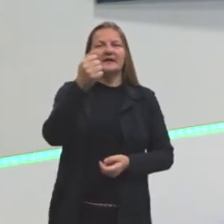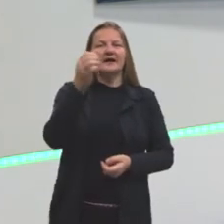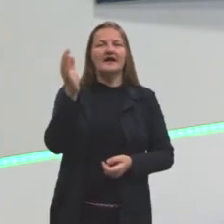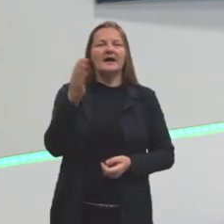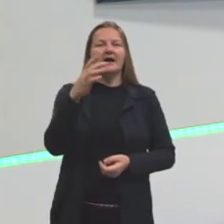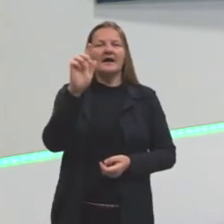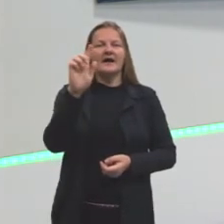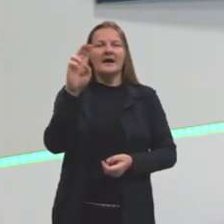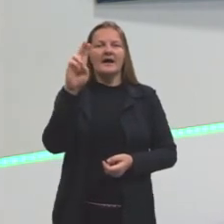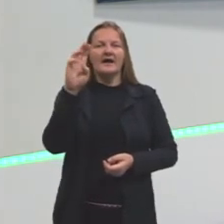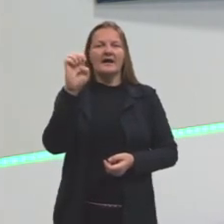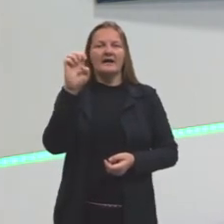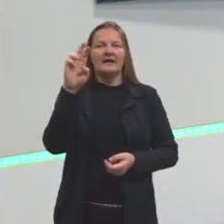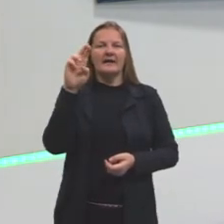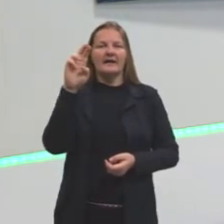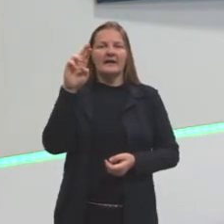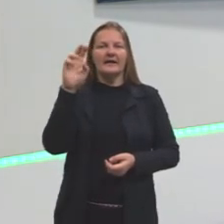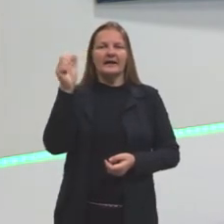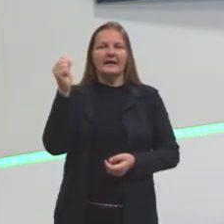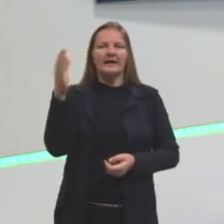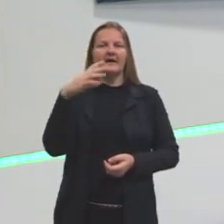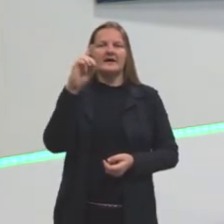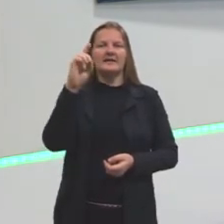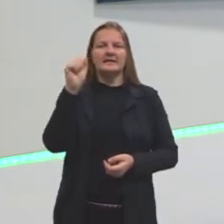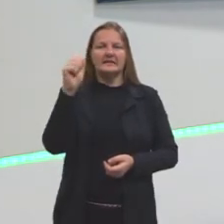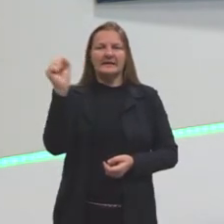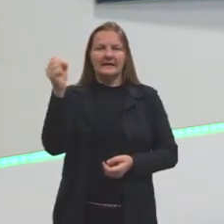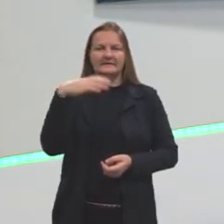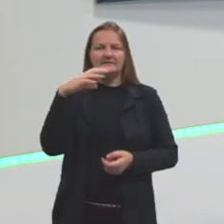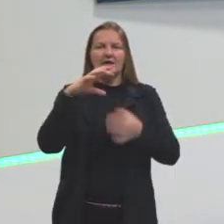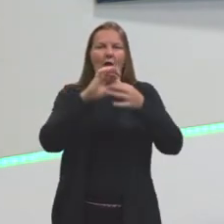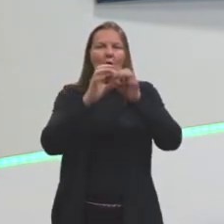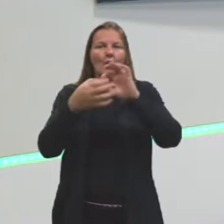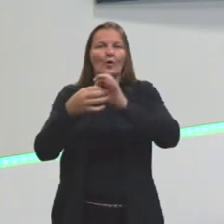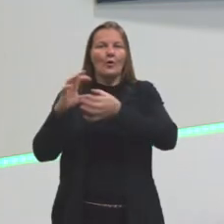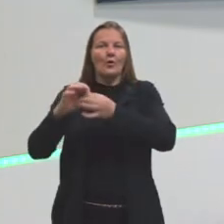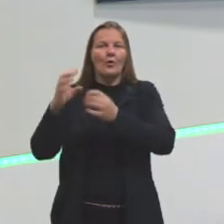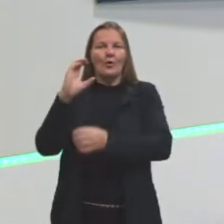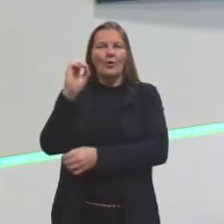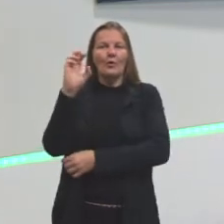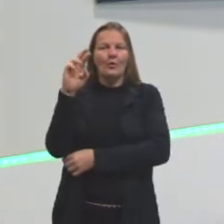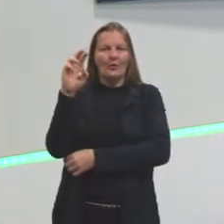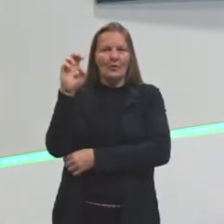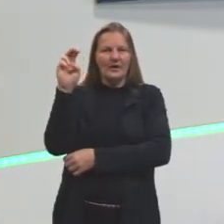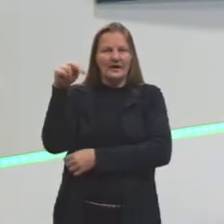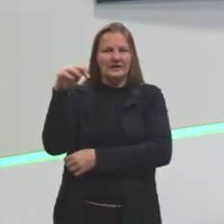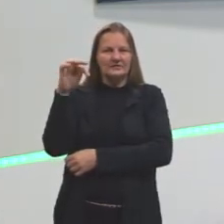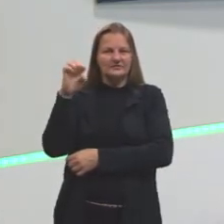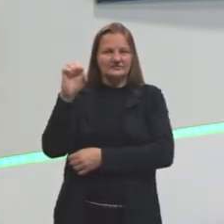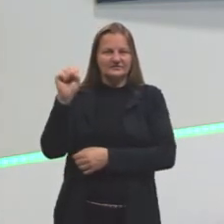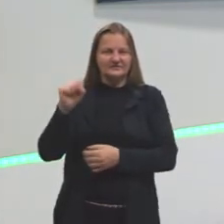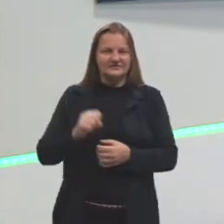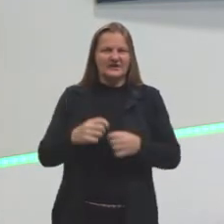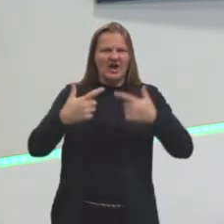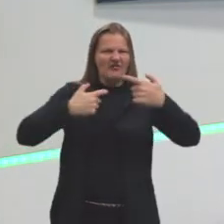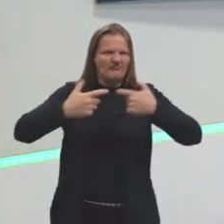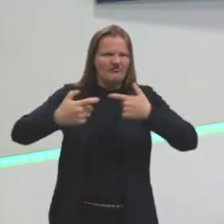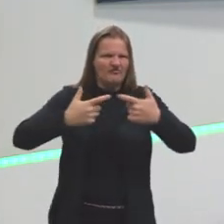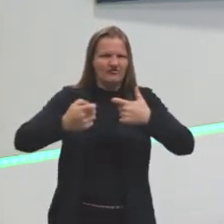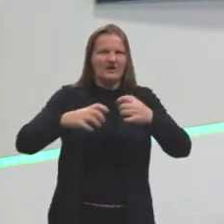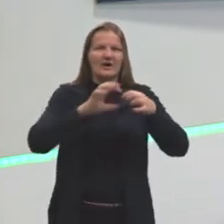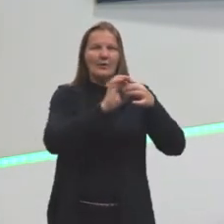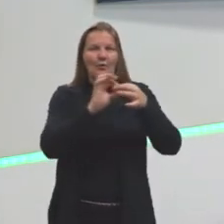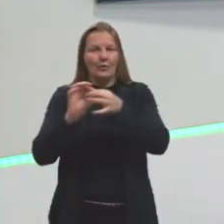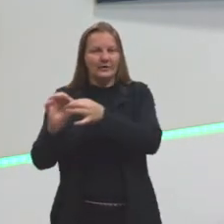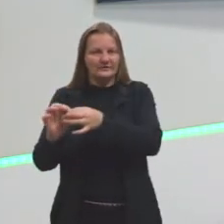correntes certo mas depois a gente vai conversar melhor sobre ele e o que que tá envolvido né nesse filme Porque hoje a gente não vai falar exatamente